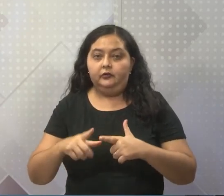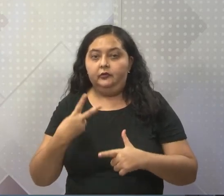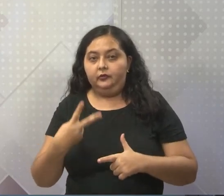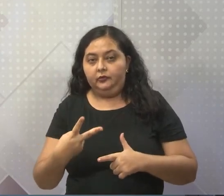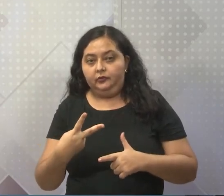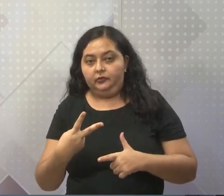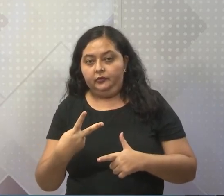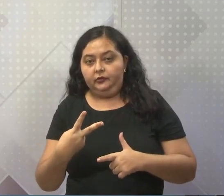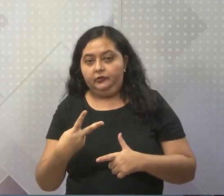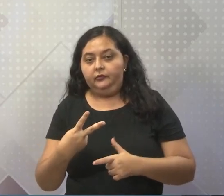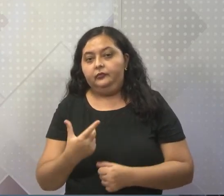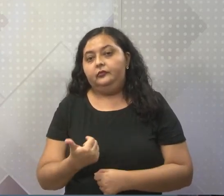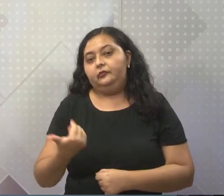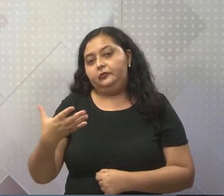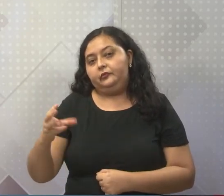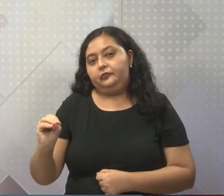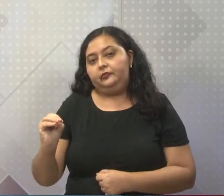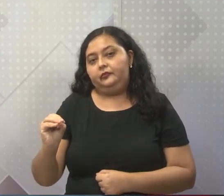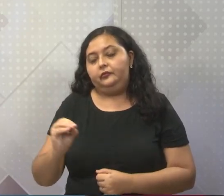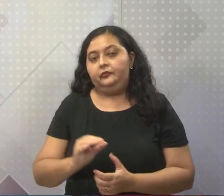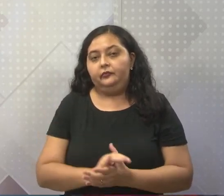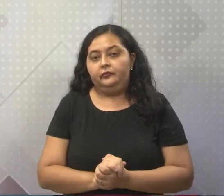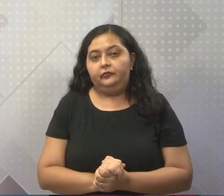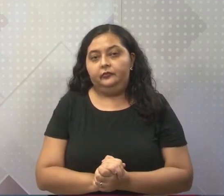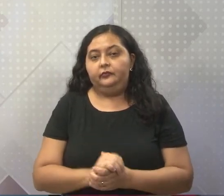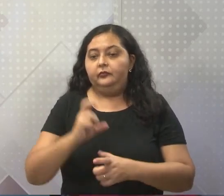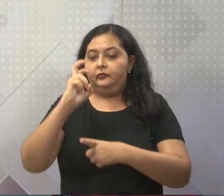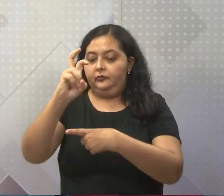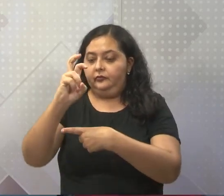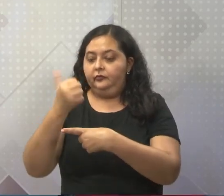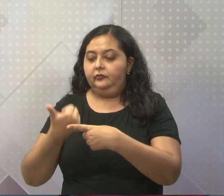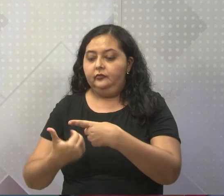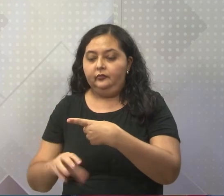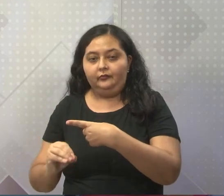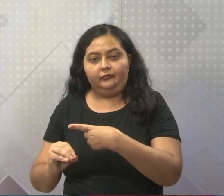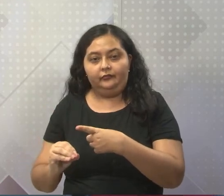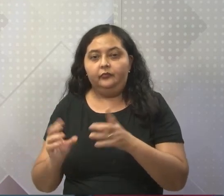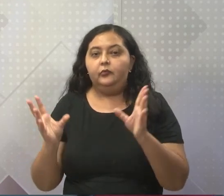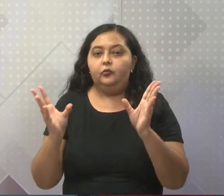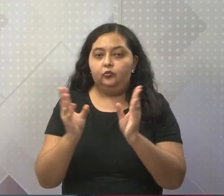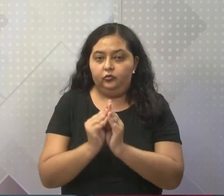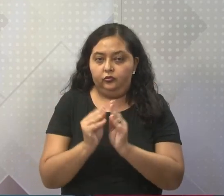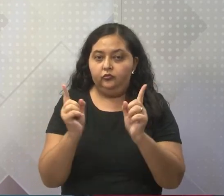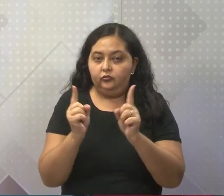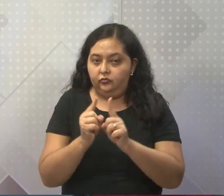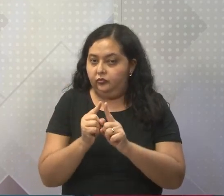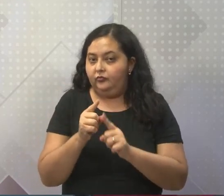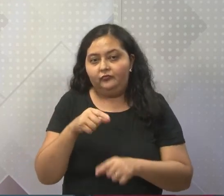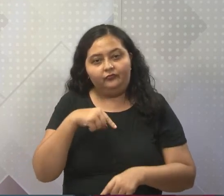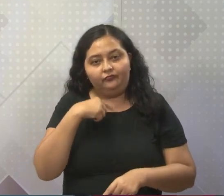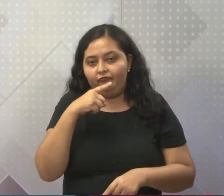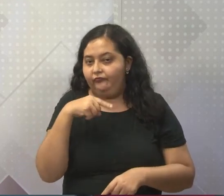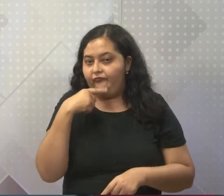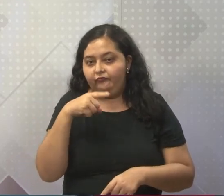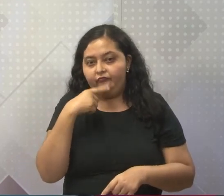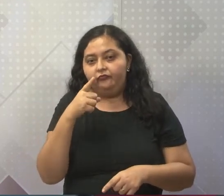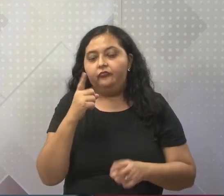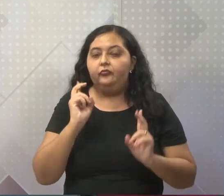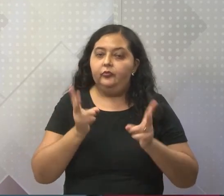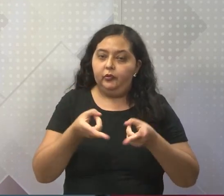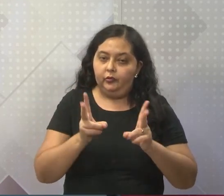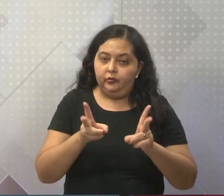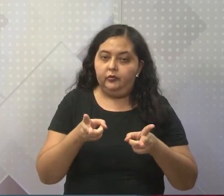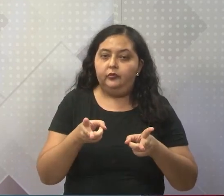2? A gente já viu? 10. É irredutível? Não. A gente precisa continuar. E